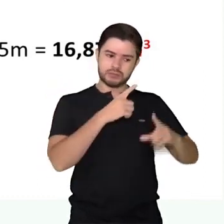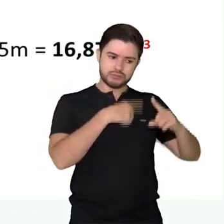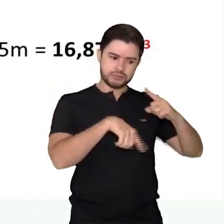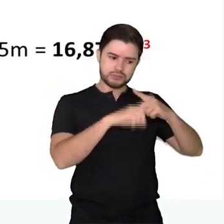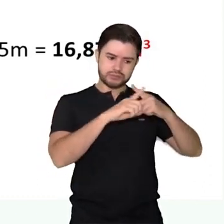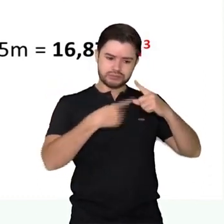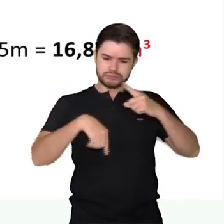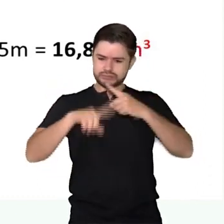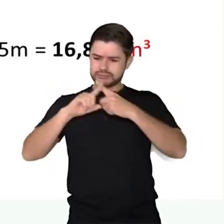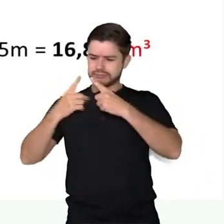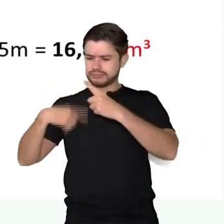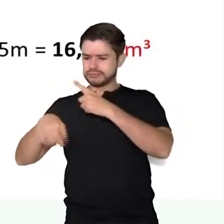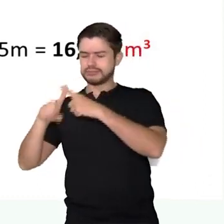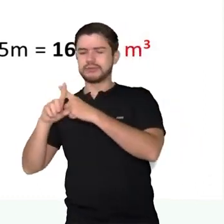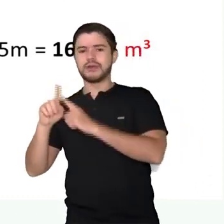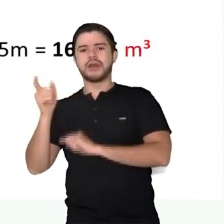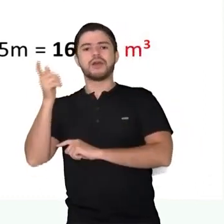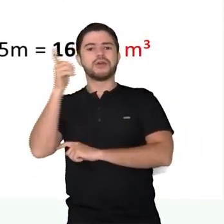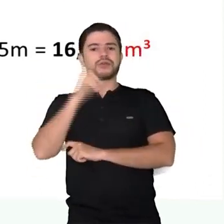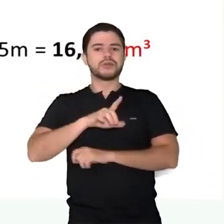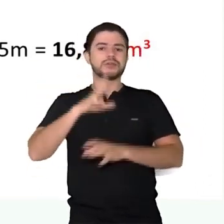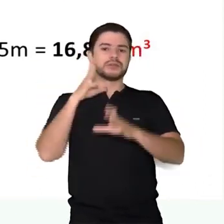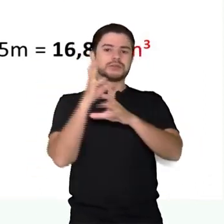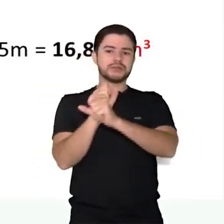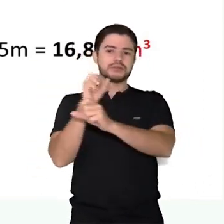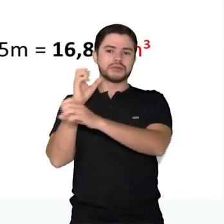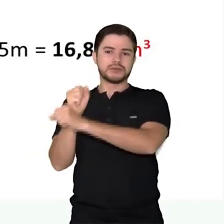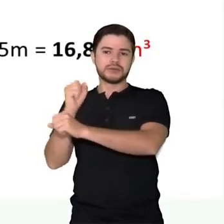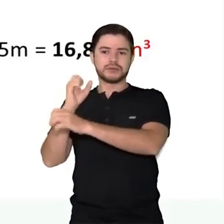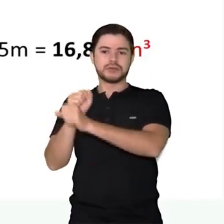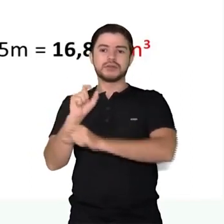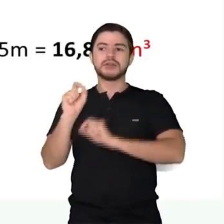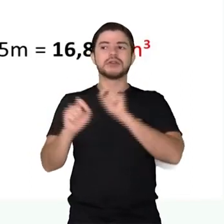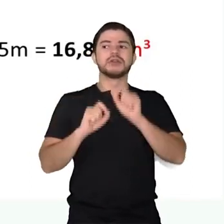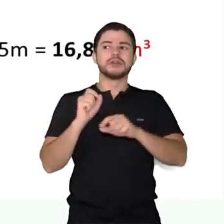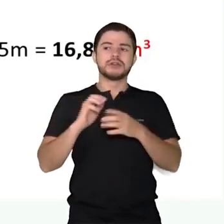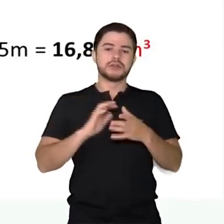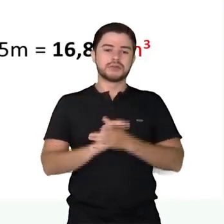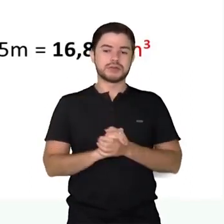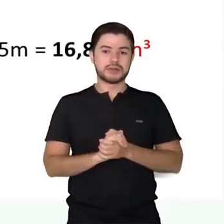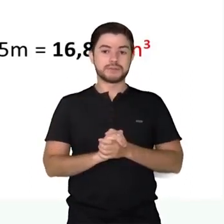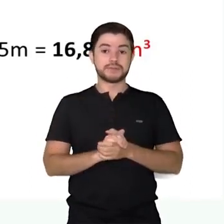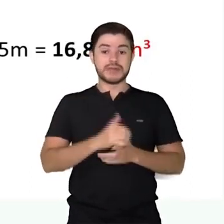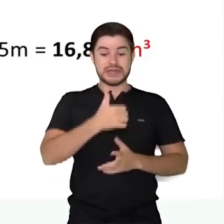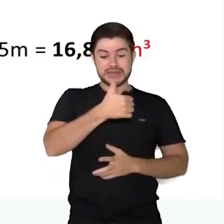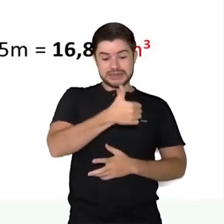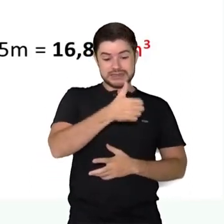multiplicação desses três fatores, a gente vai chegar no total de